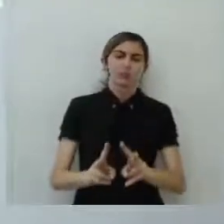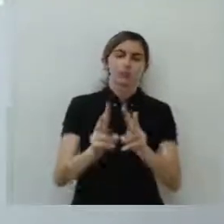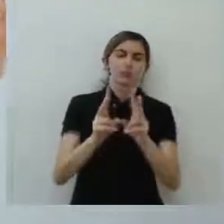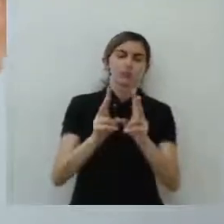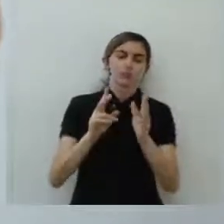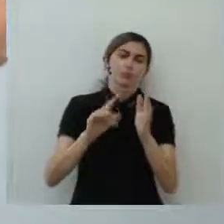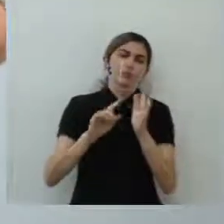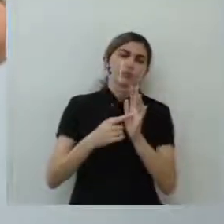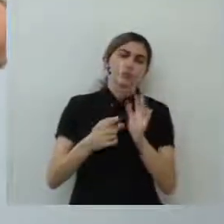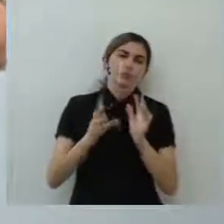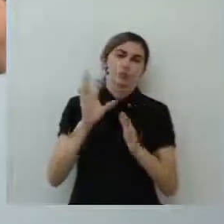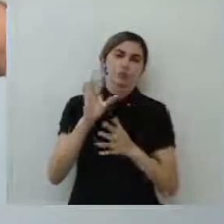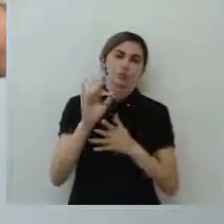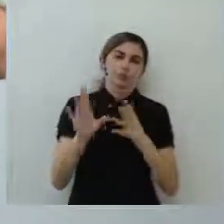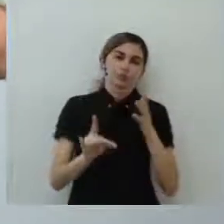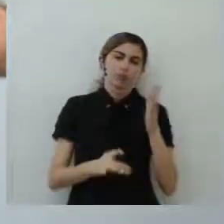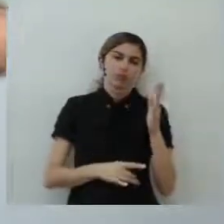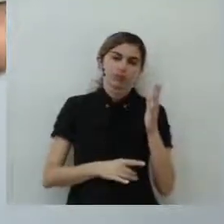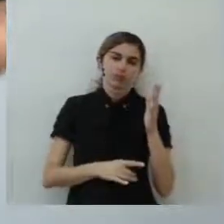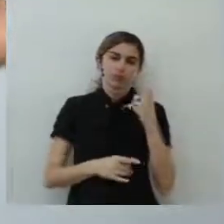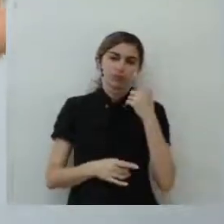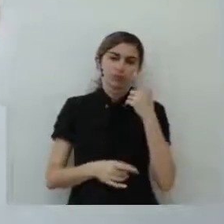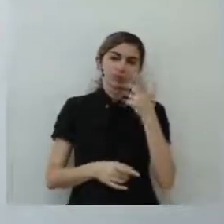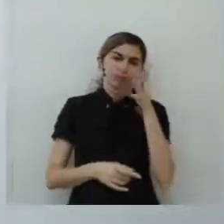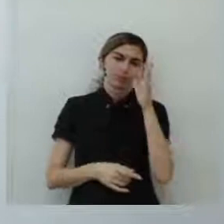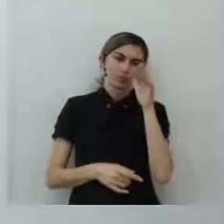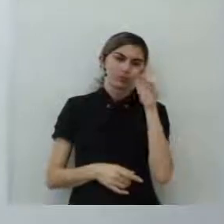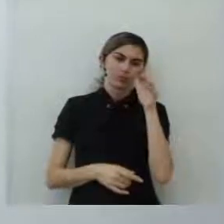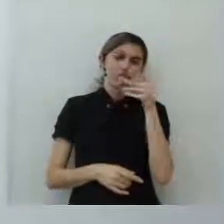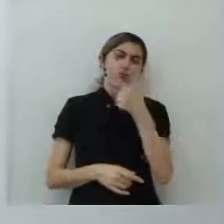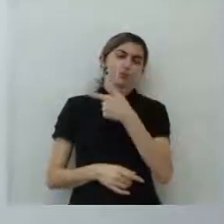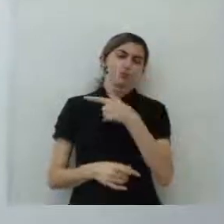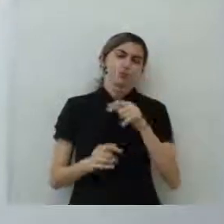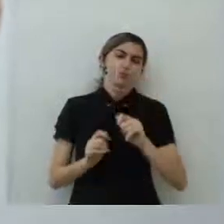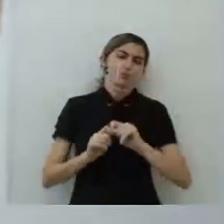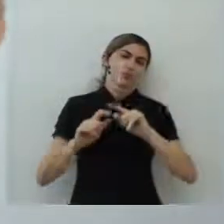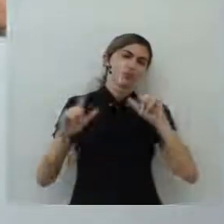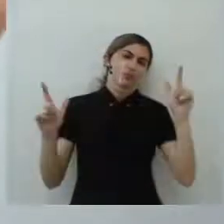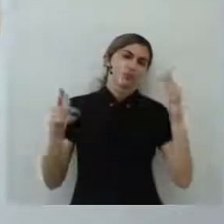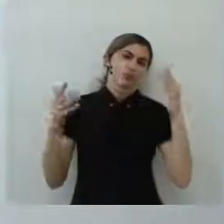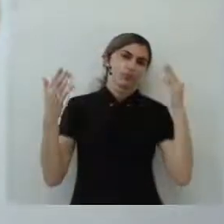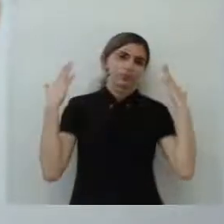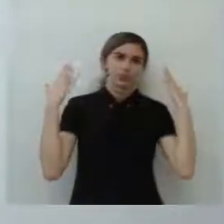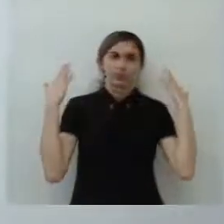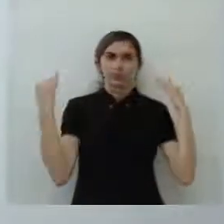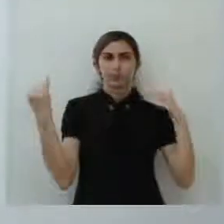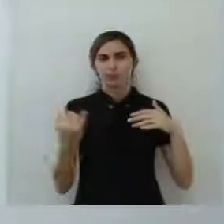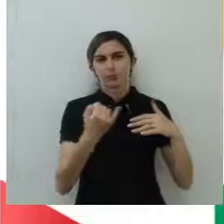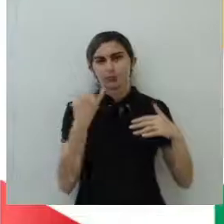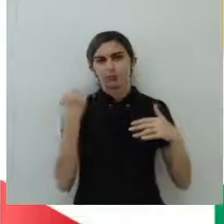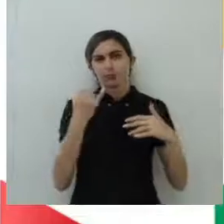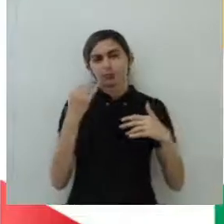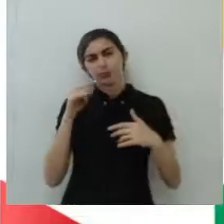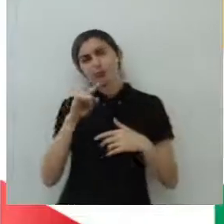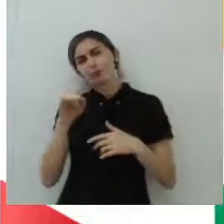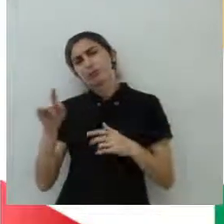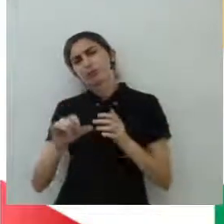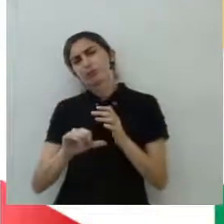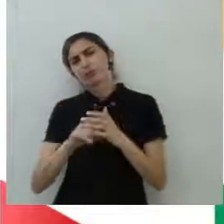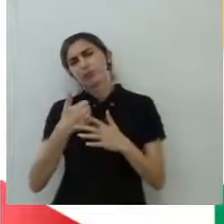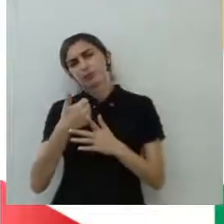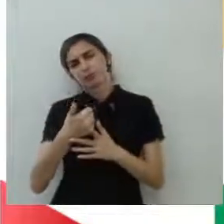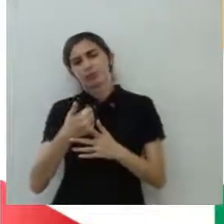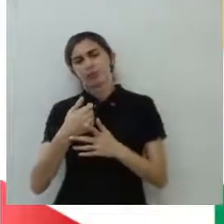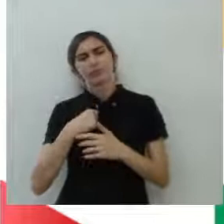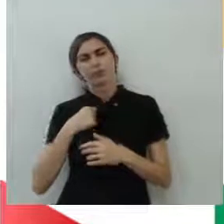alguns detalhes sobre essa grande figura, o grande Chacrinha. Estou curioso. Muito bem, então a próxima tela vai revelar coisas bem importantes. Vejam, em primeiro lugar,